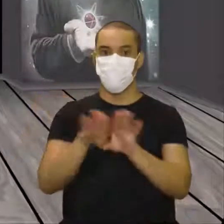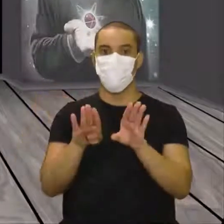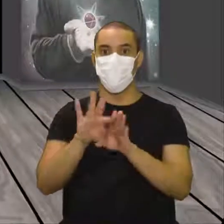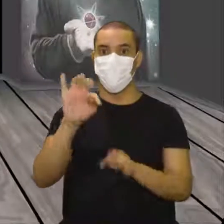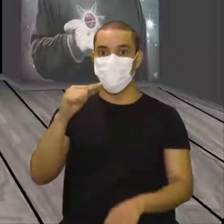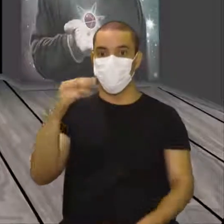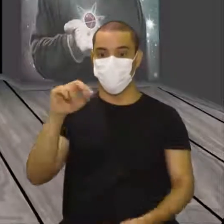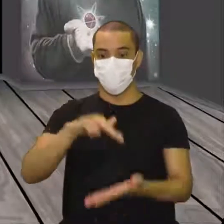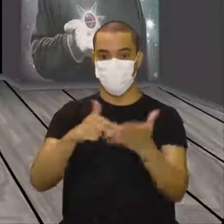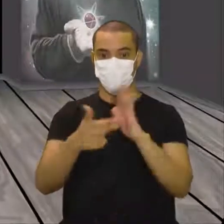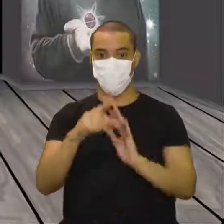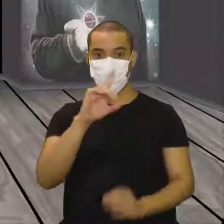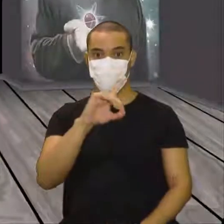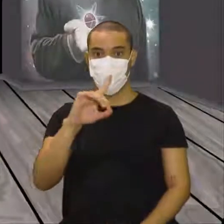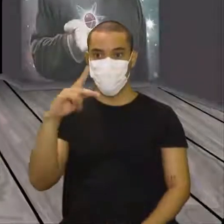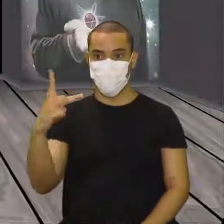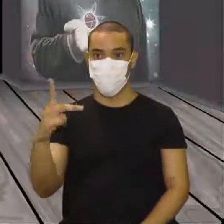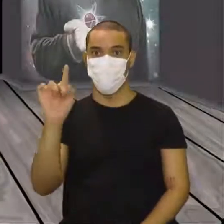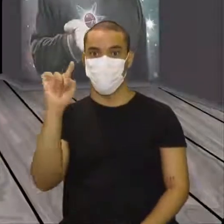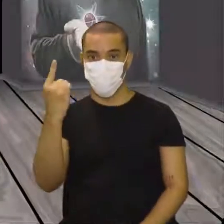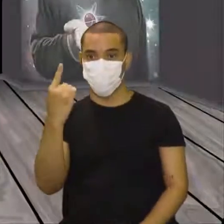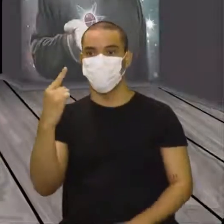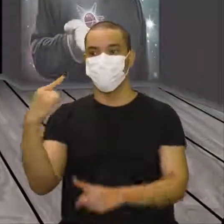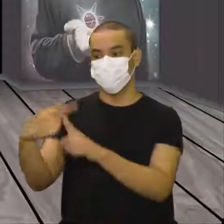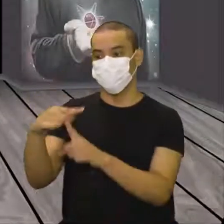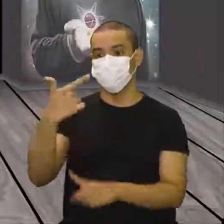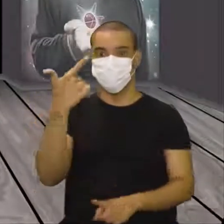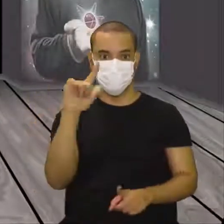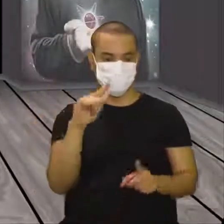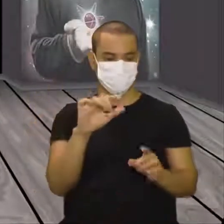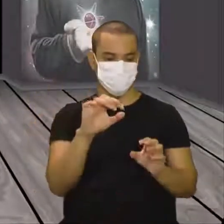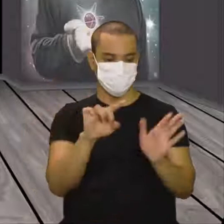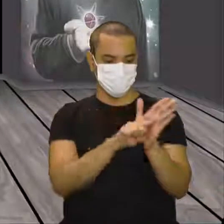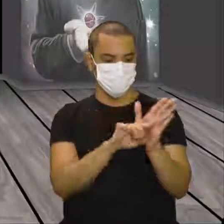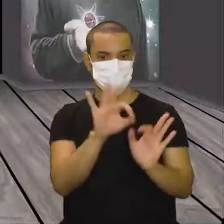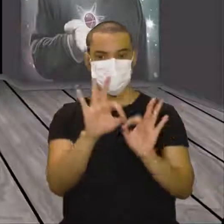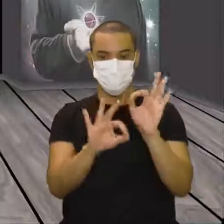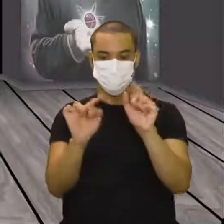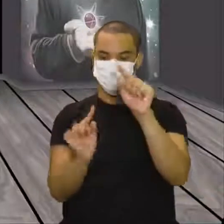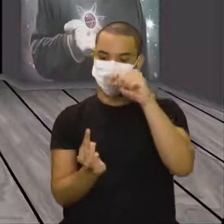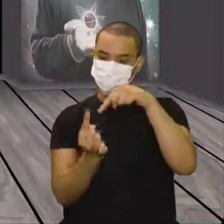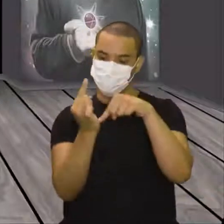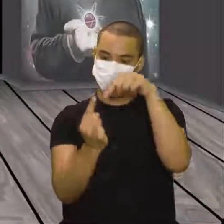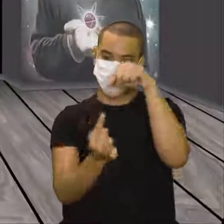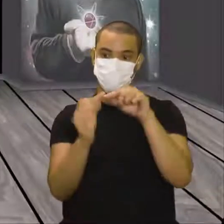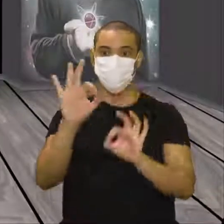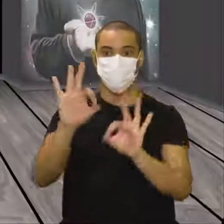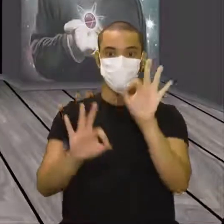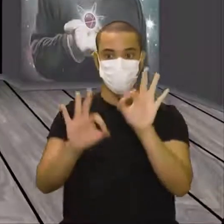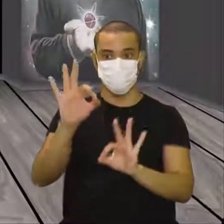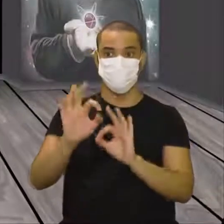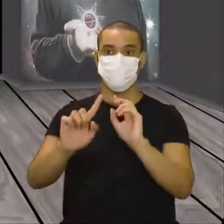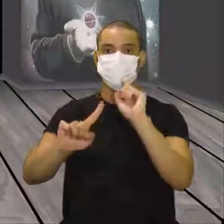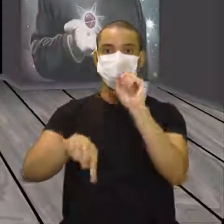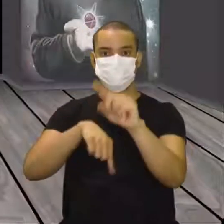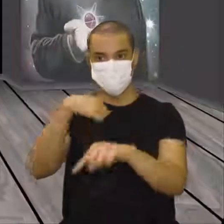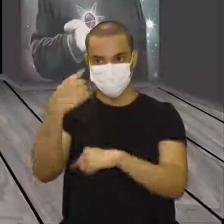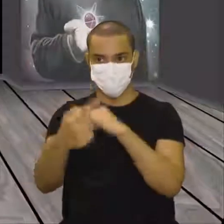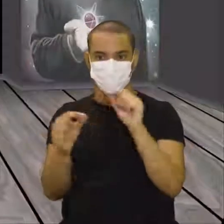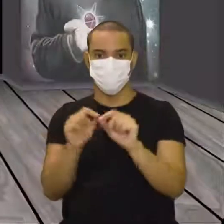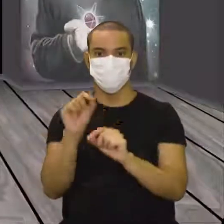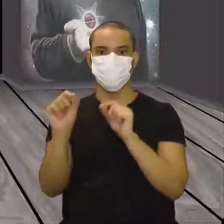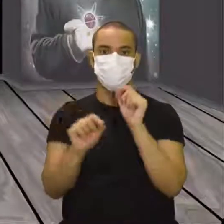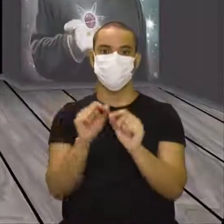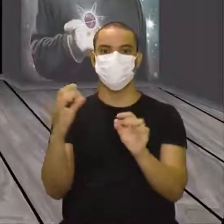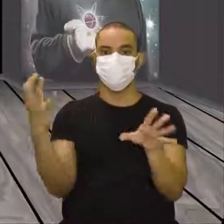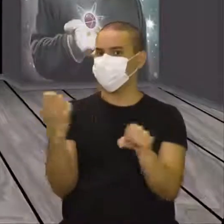potencial, é um polo positivo, um polo negativo. Então, é organizar a sua ideia e depois partir para